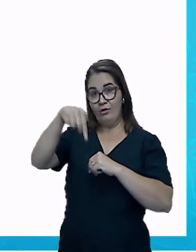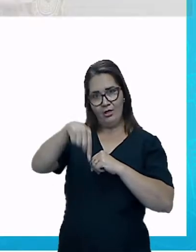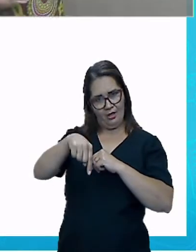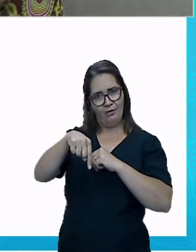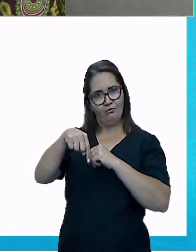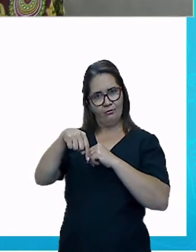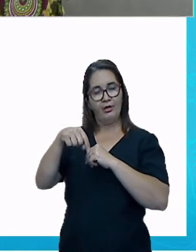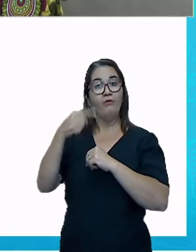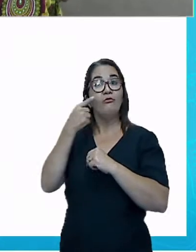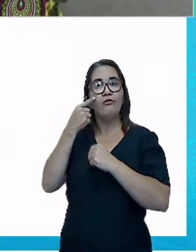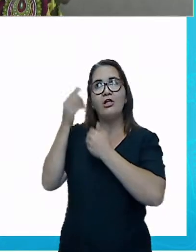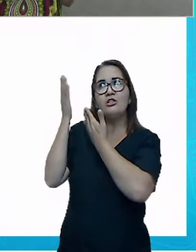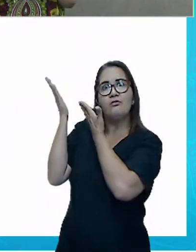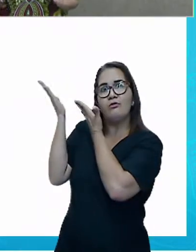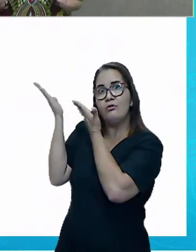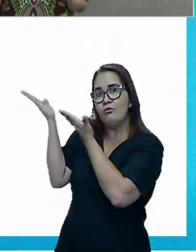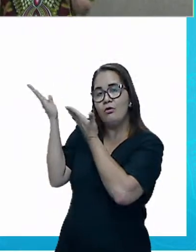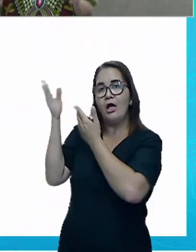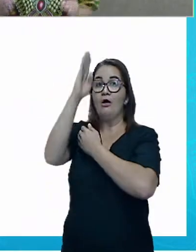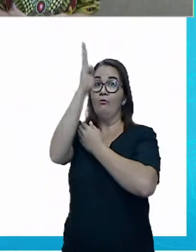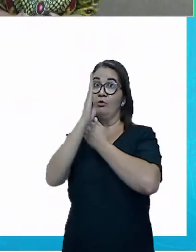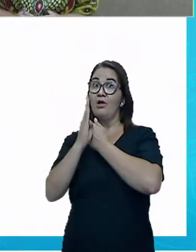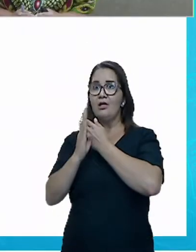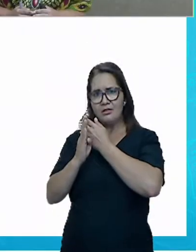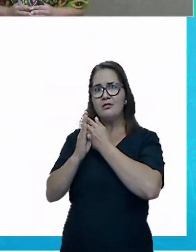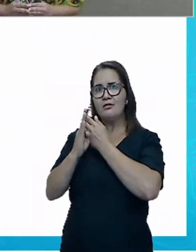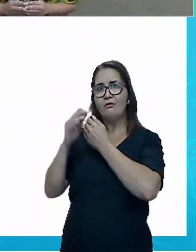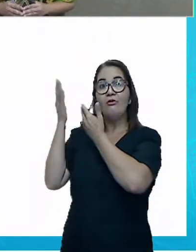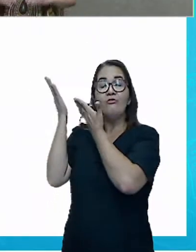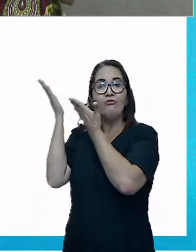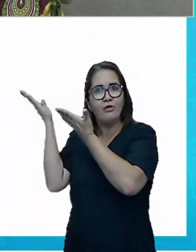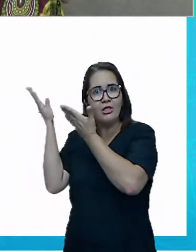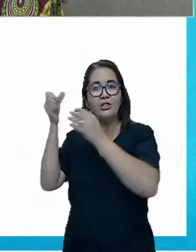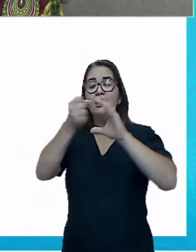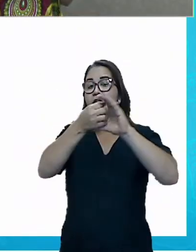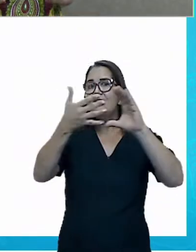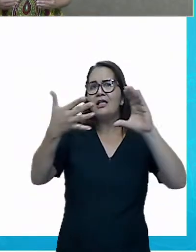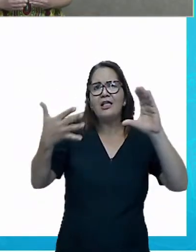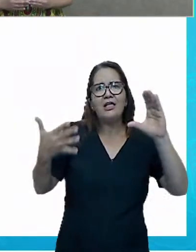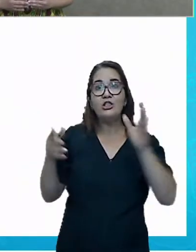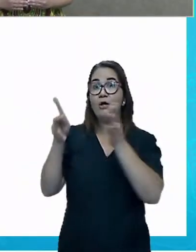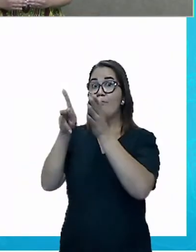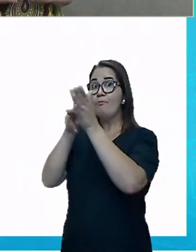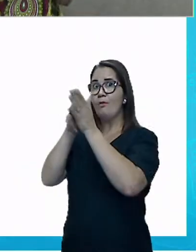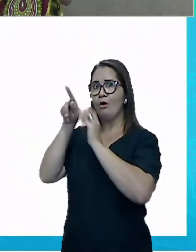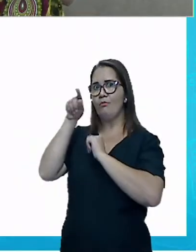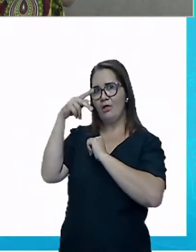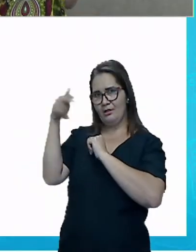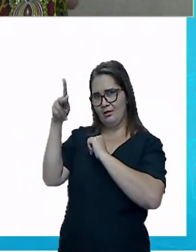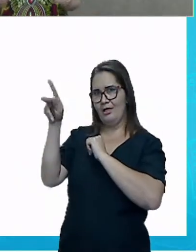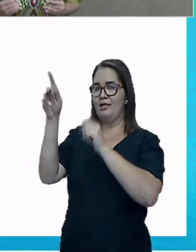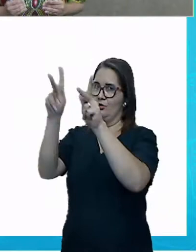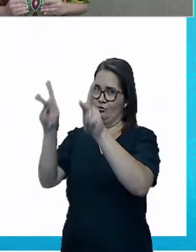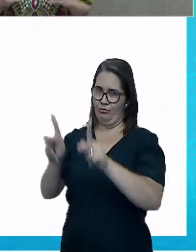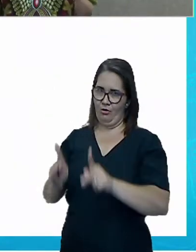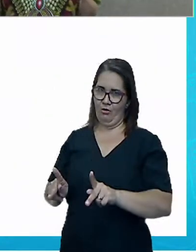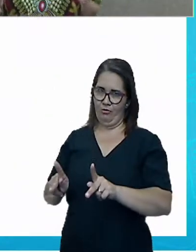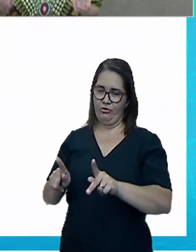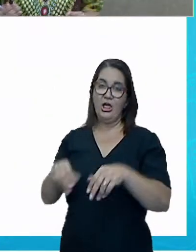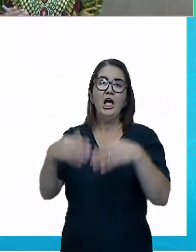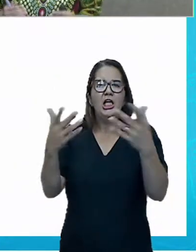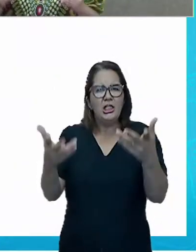aparece, eles têm características peculiares. Então, nós vamos conhecer todos os seus costumes,